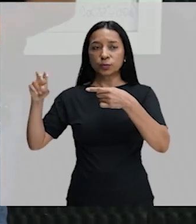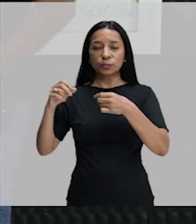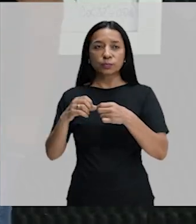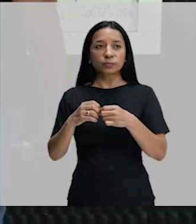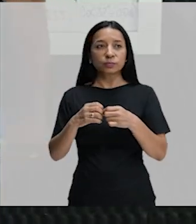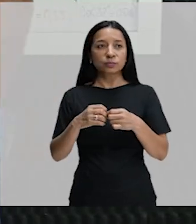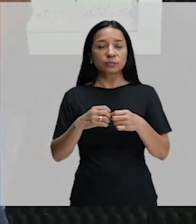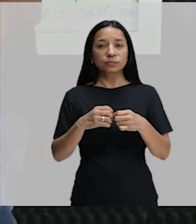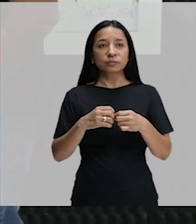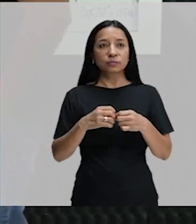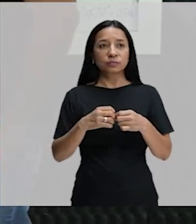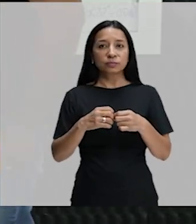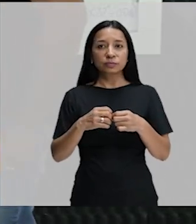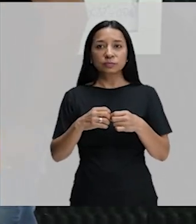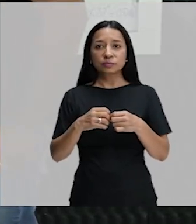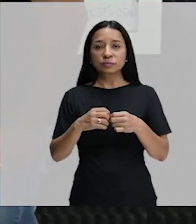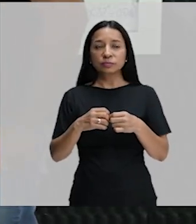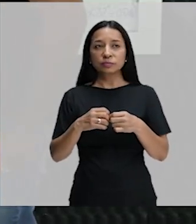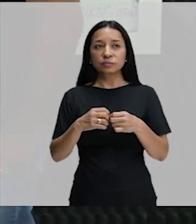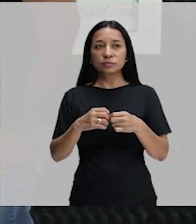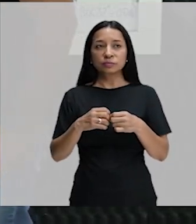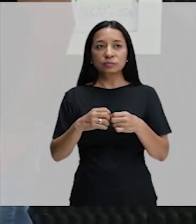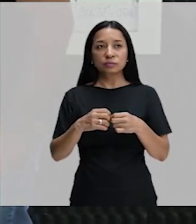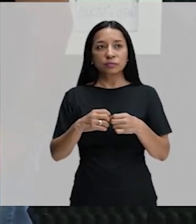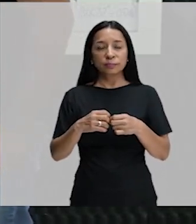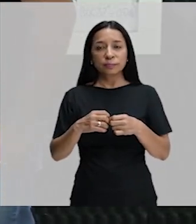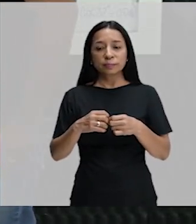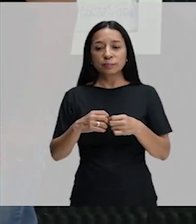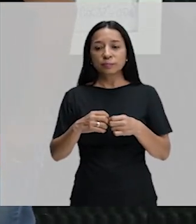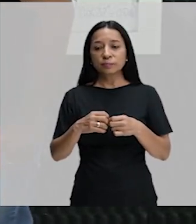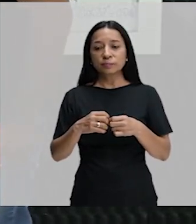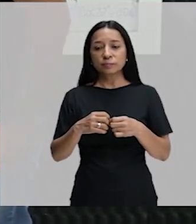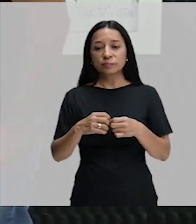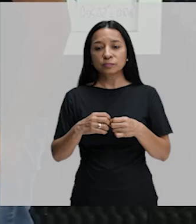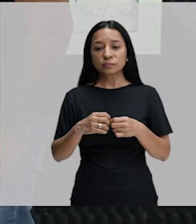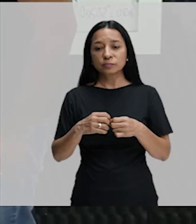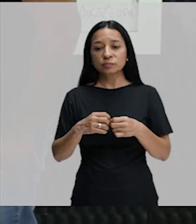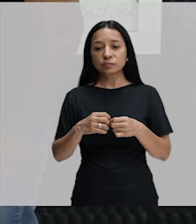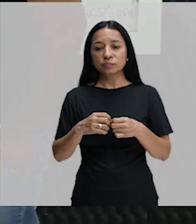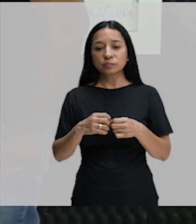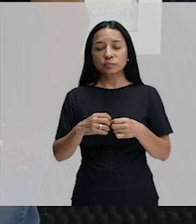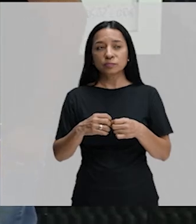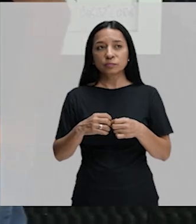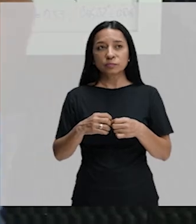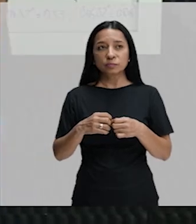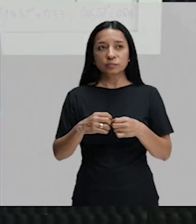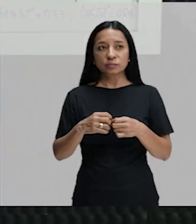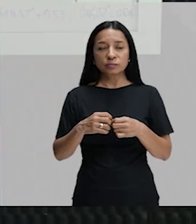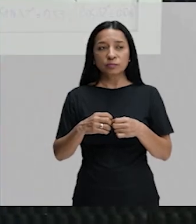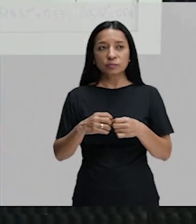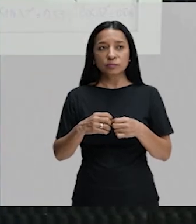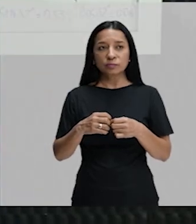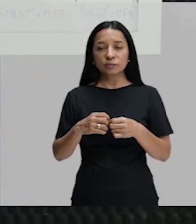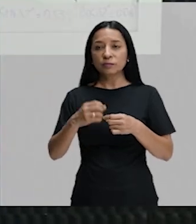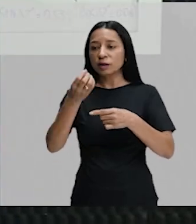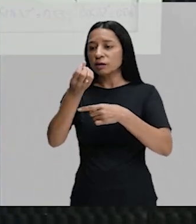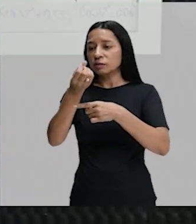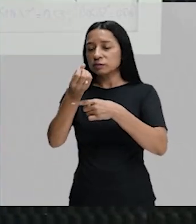Certo? E no triângulo maior, se eu dividir 6 por 8, que é o cateto oposto pelo cateto